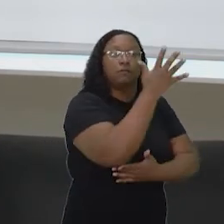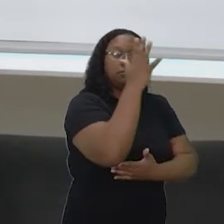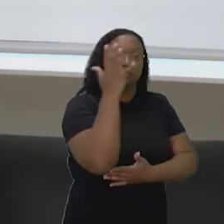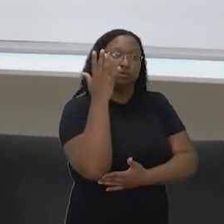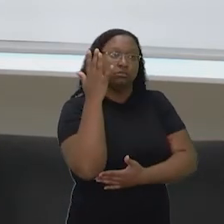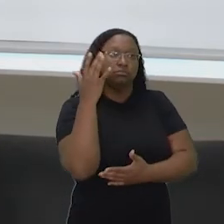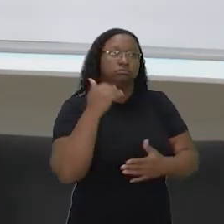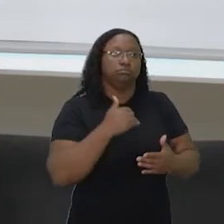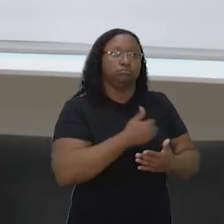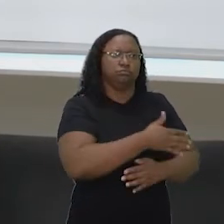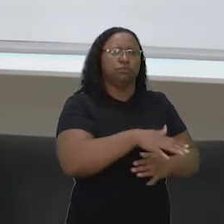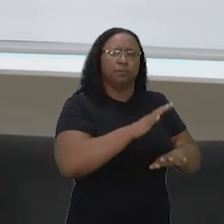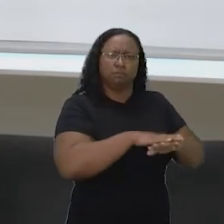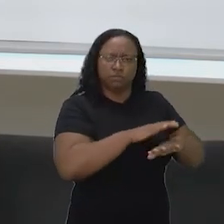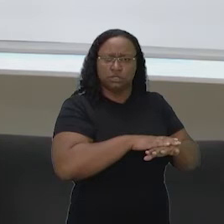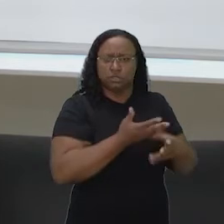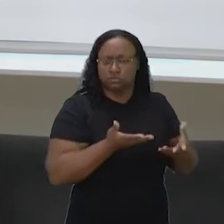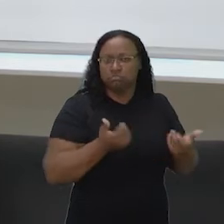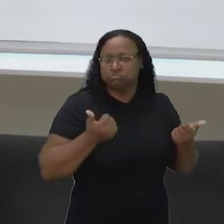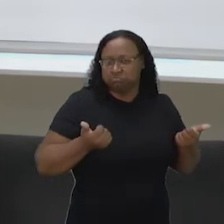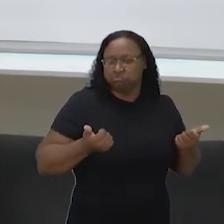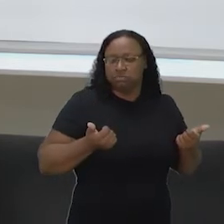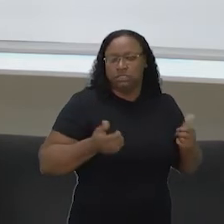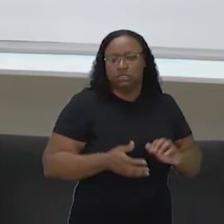para fazer isso? Você tem